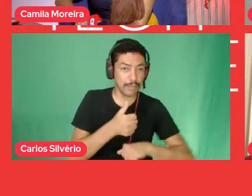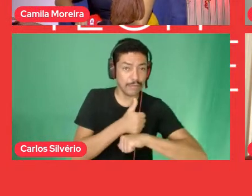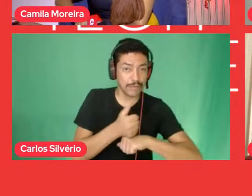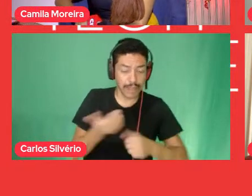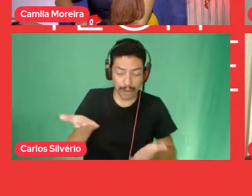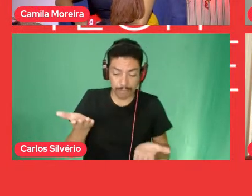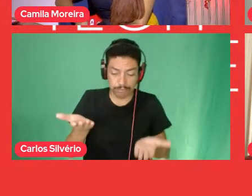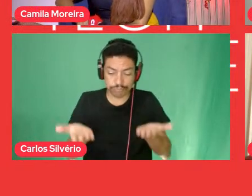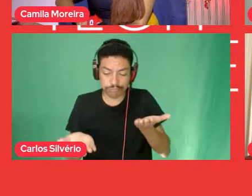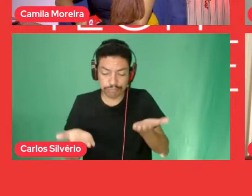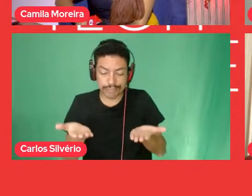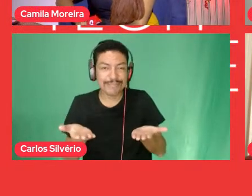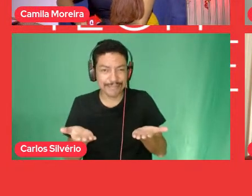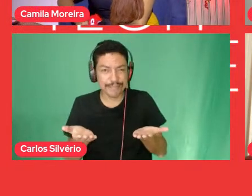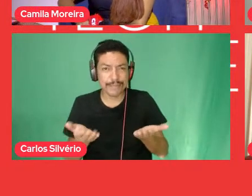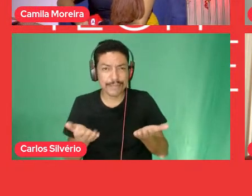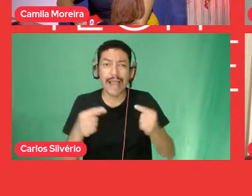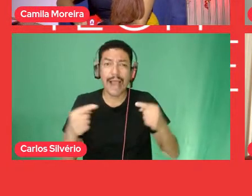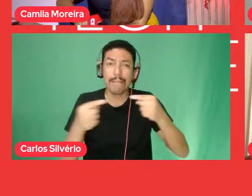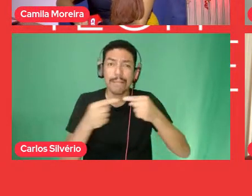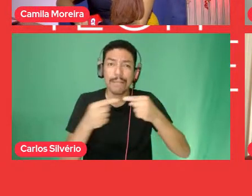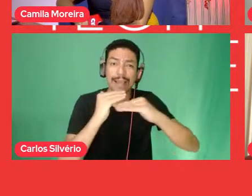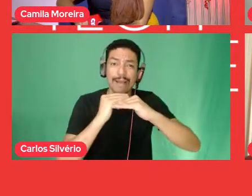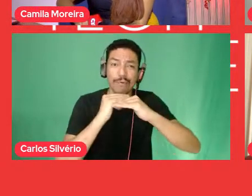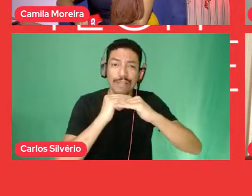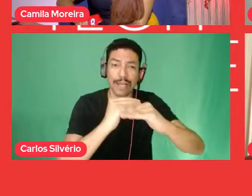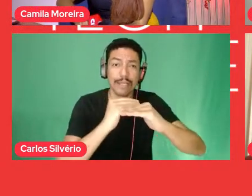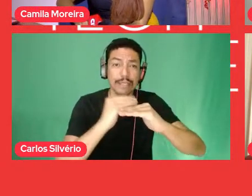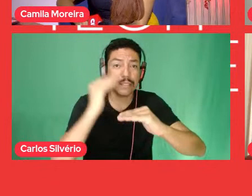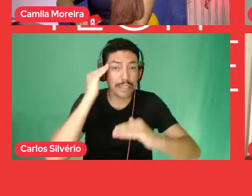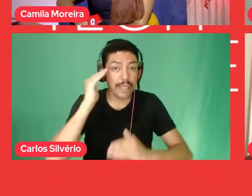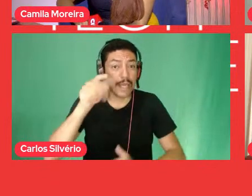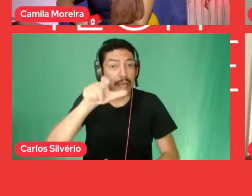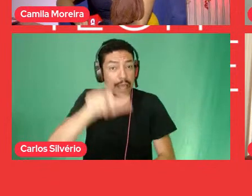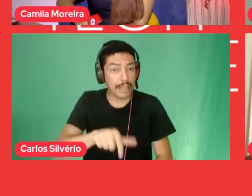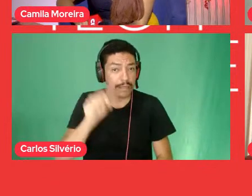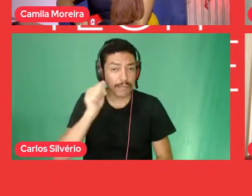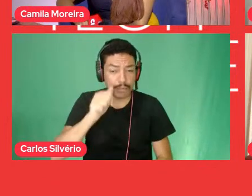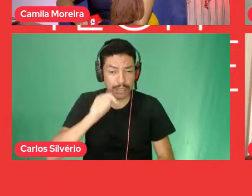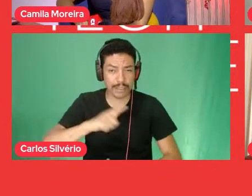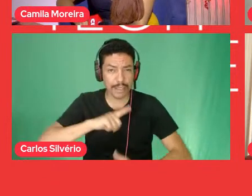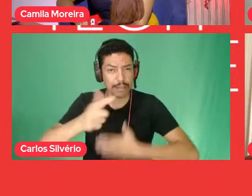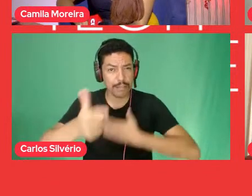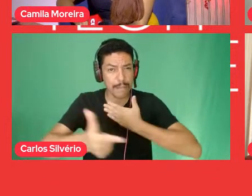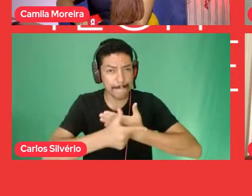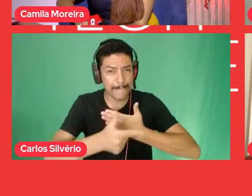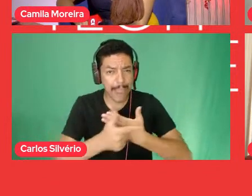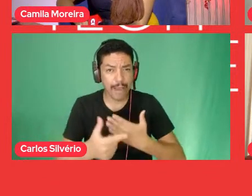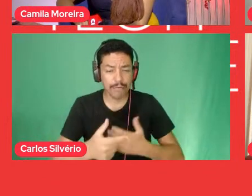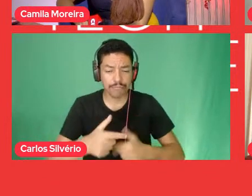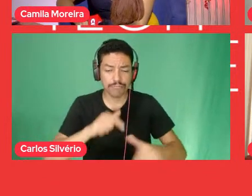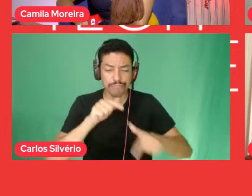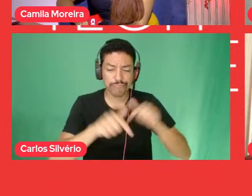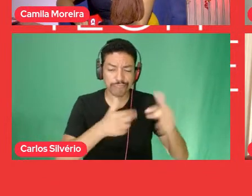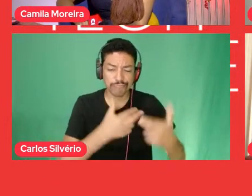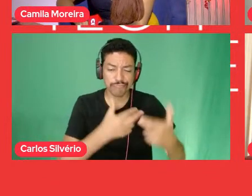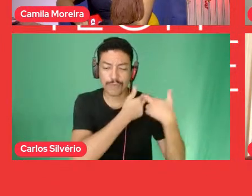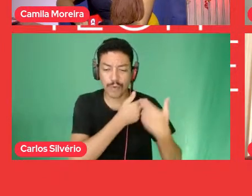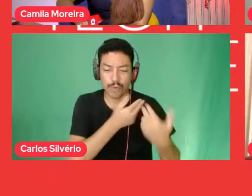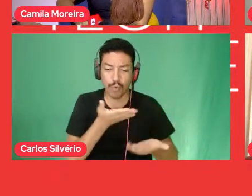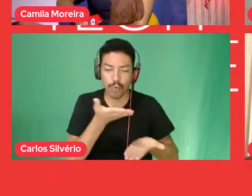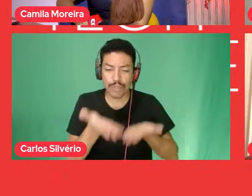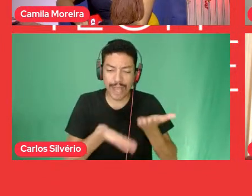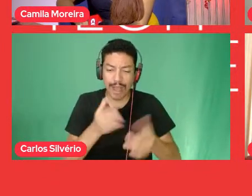gente entender que, né, a pessoa, a mulher tem esse papel do cuidado, tem esse papel de não se achar